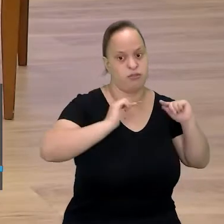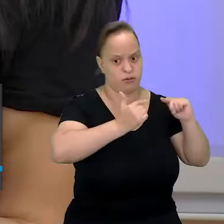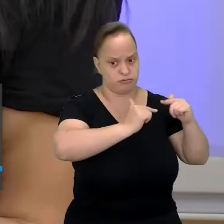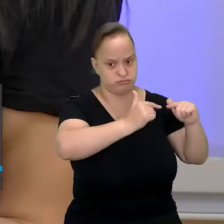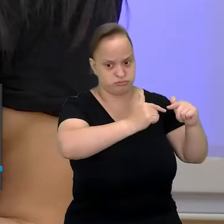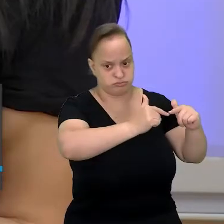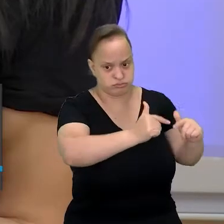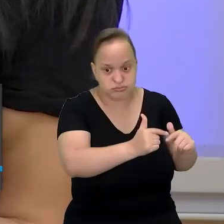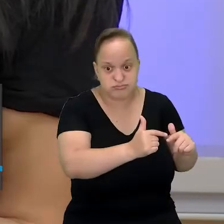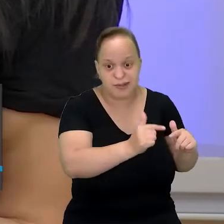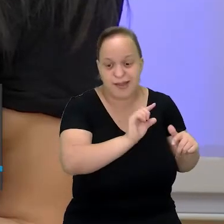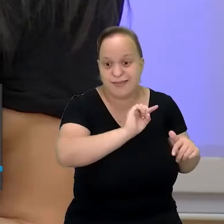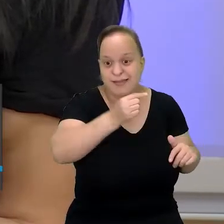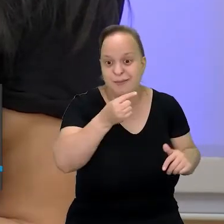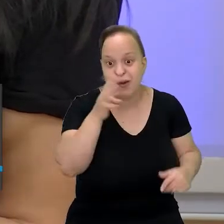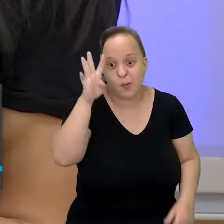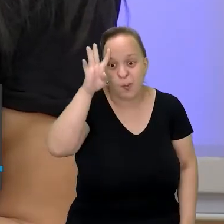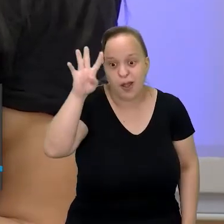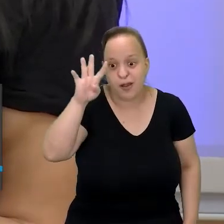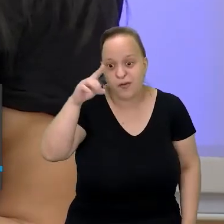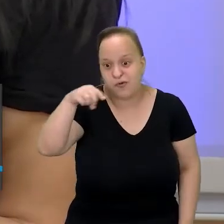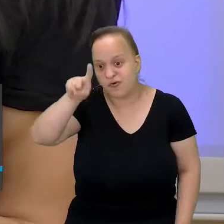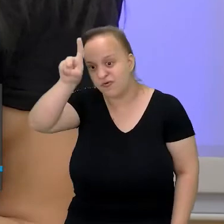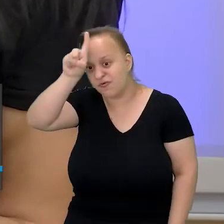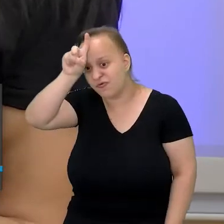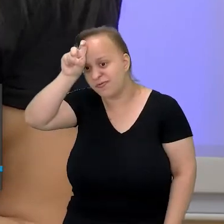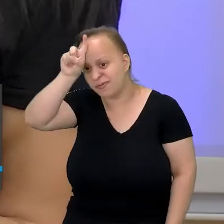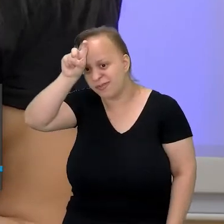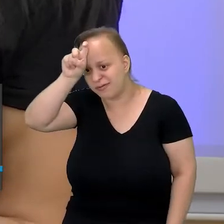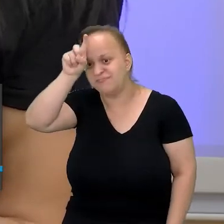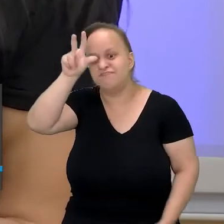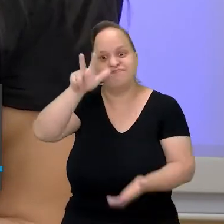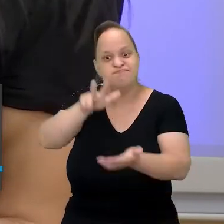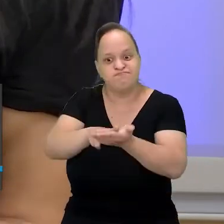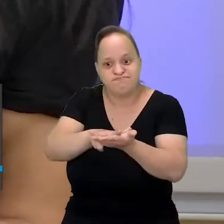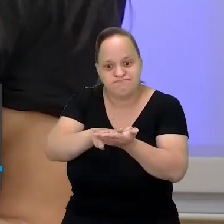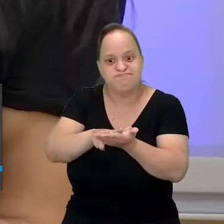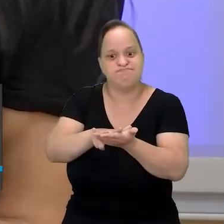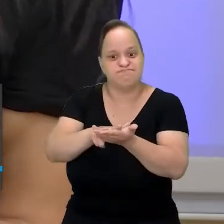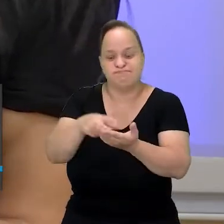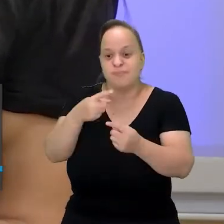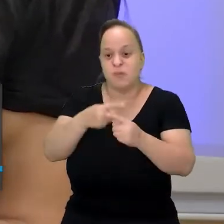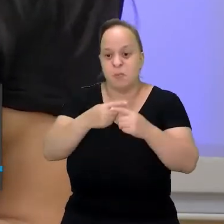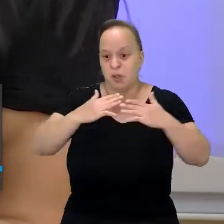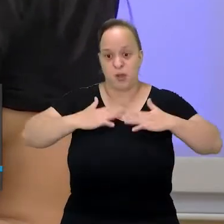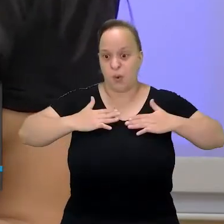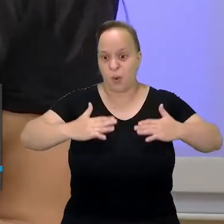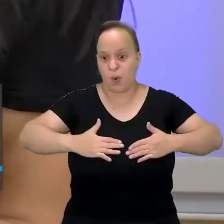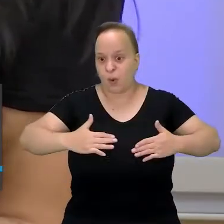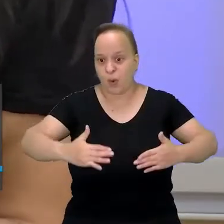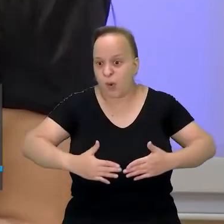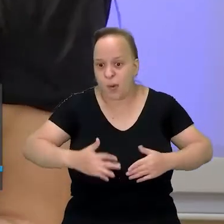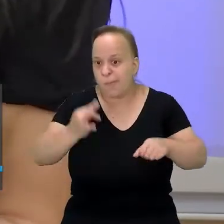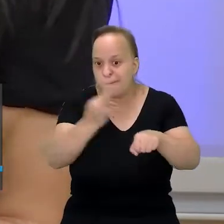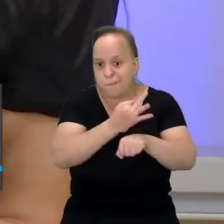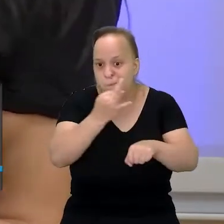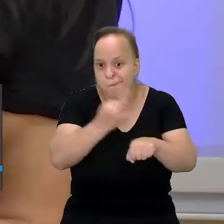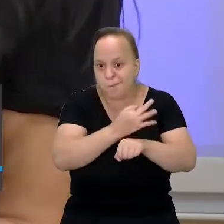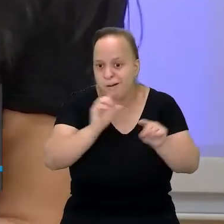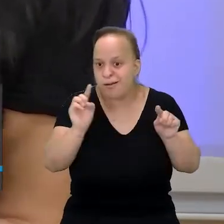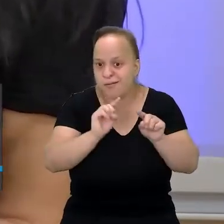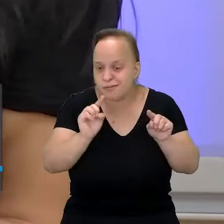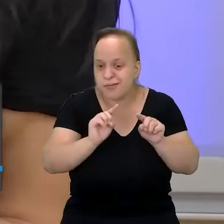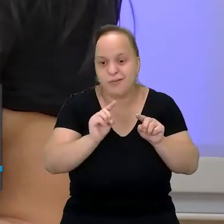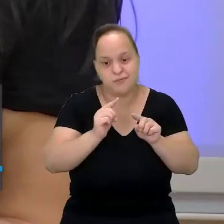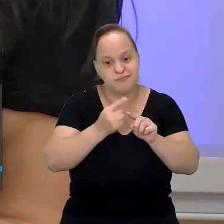quarto, quinto dia ele tava no hospital. Porque ele não tinha, tipo, o corpo dele não tava preparado pra